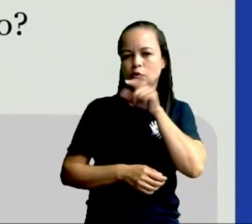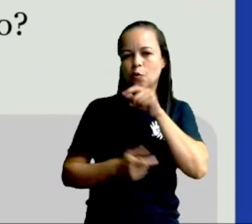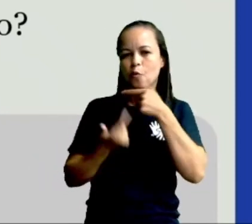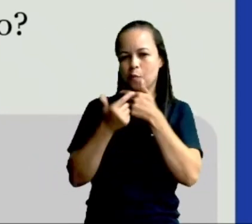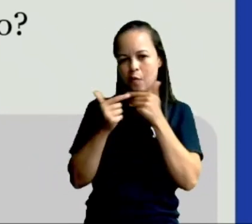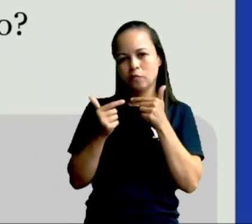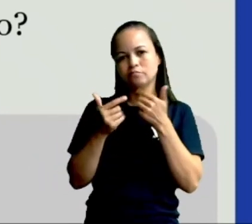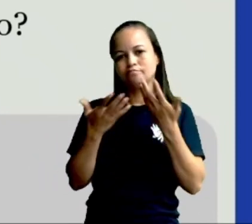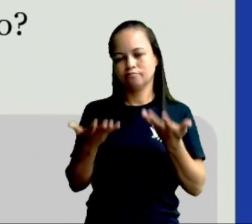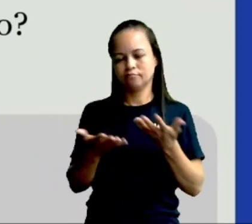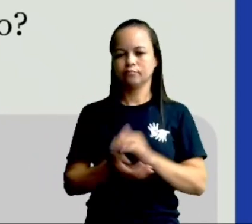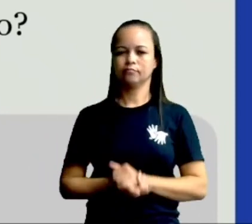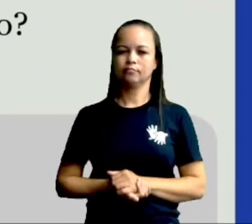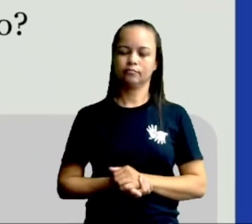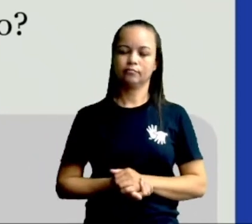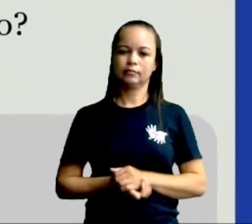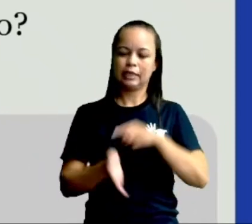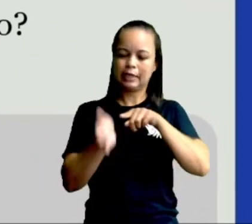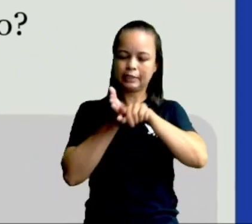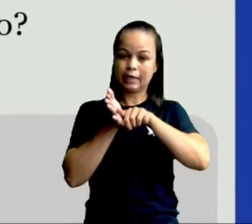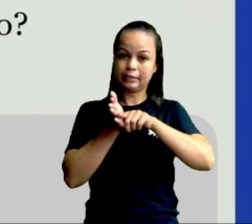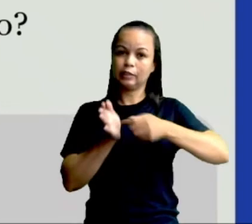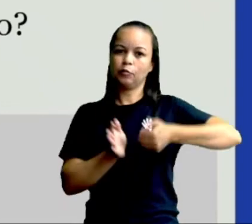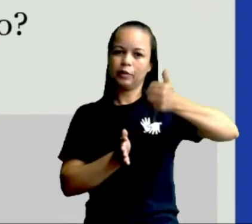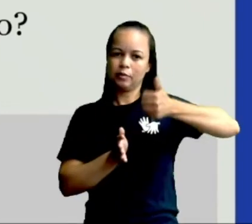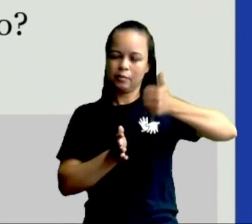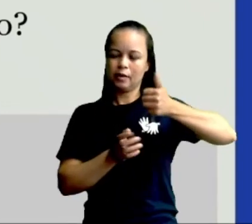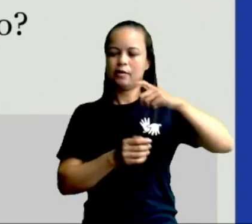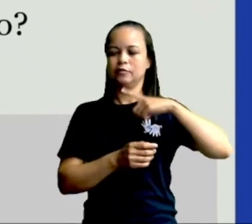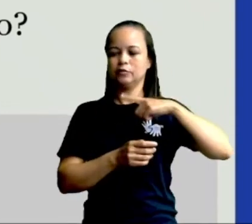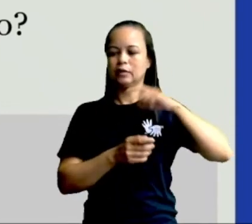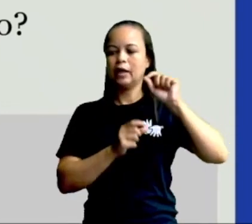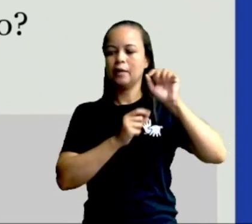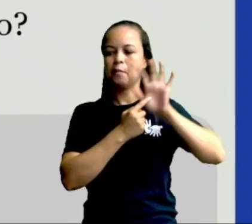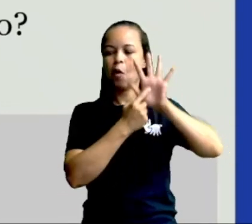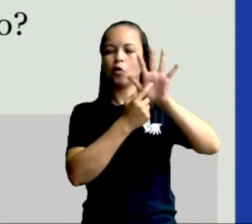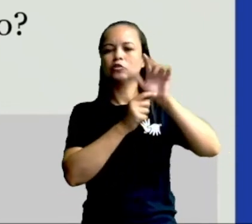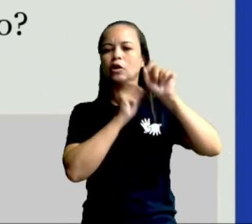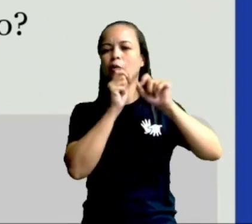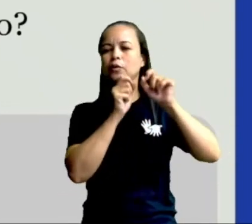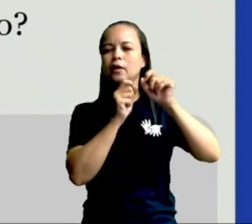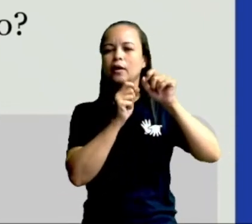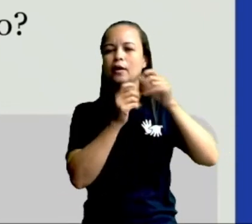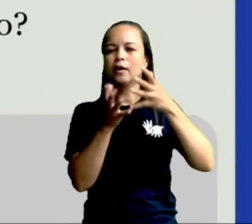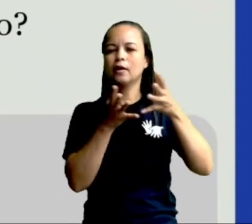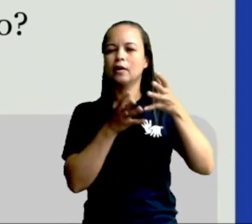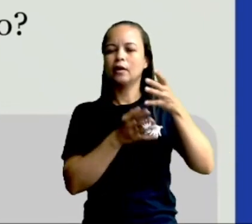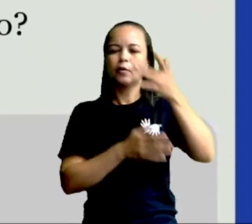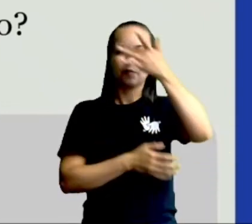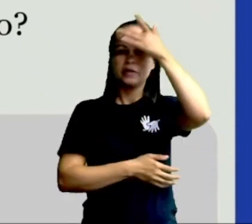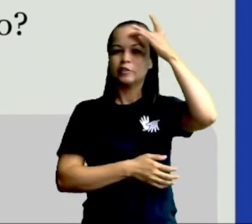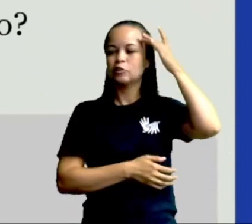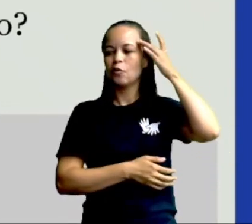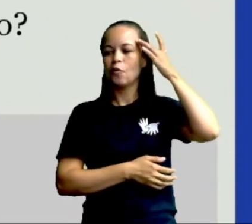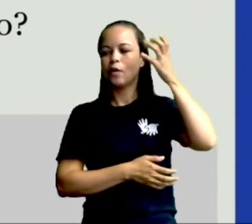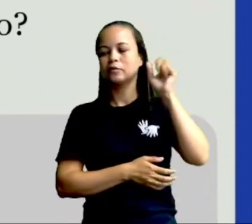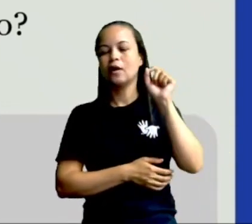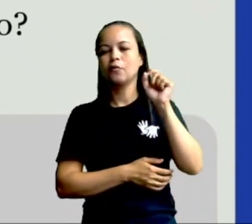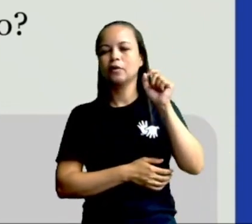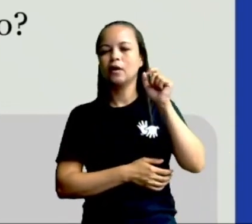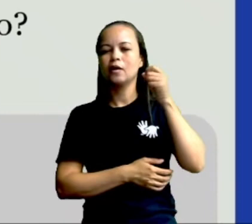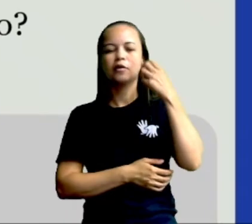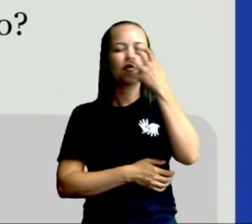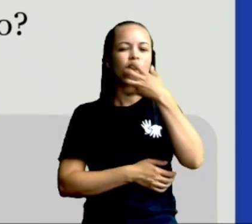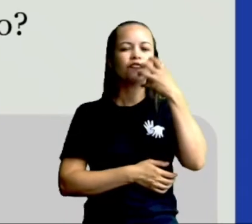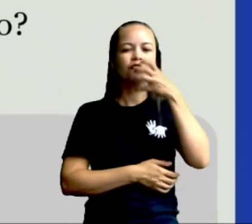Gente, analisando o primeiro, nós temos aí um balãozinho que indica o quê? Que alguém está ouvindo uma música, tem aí uma ideia